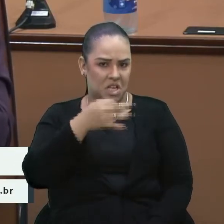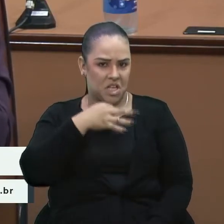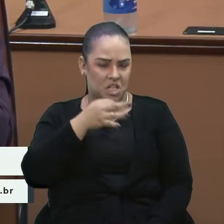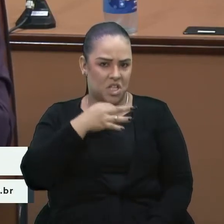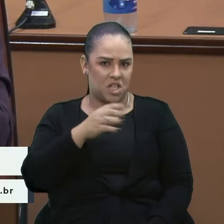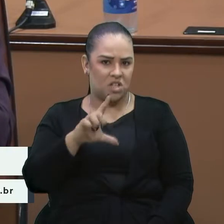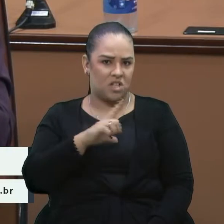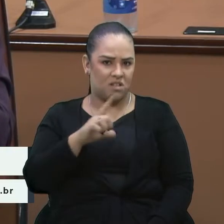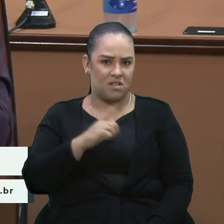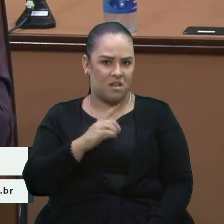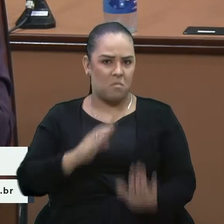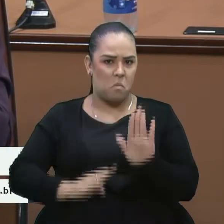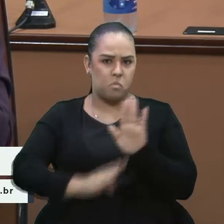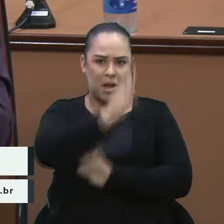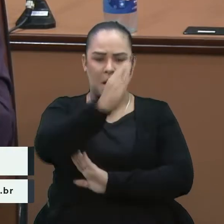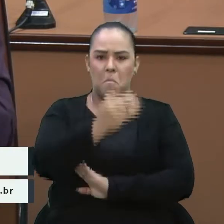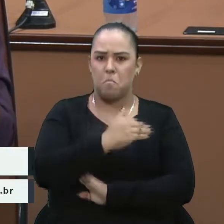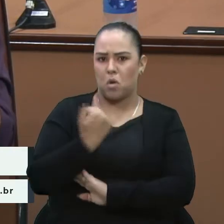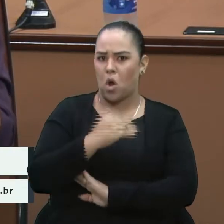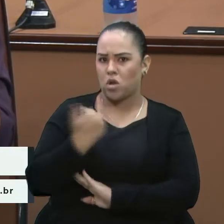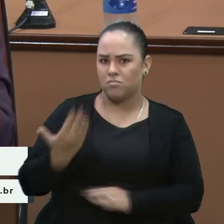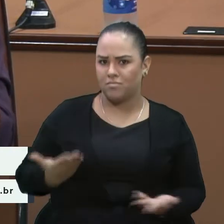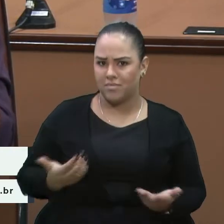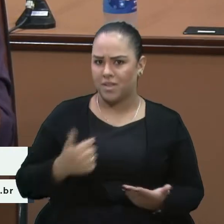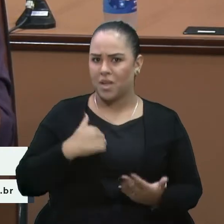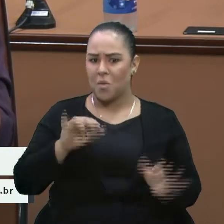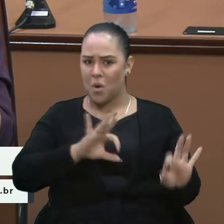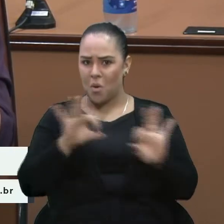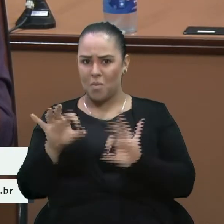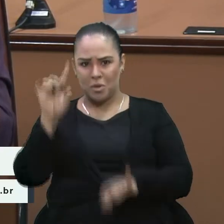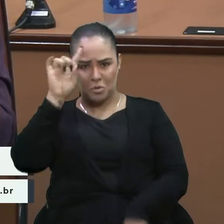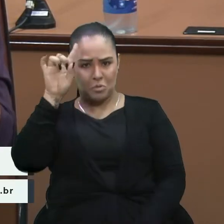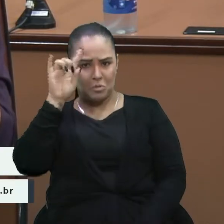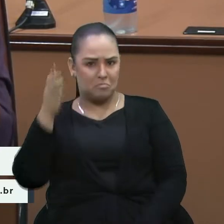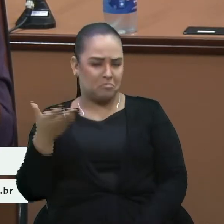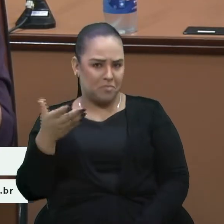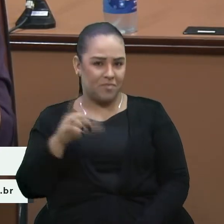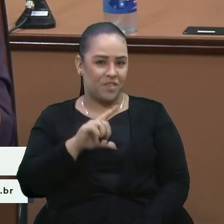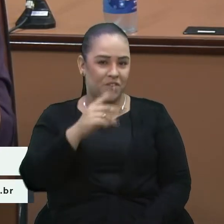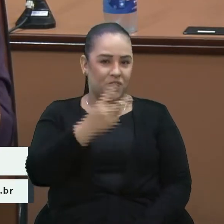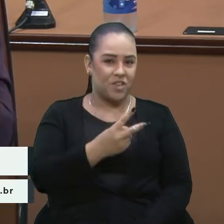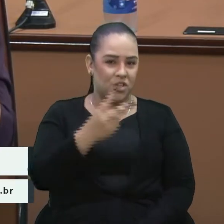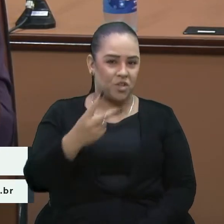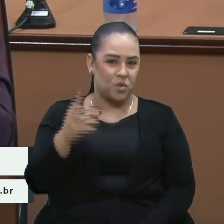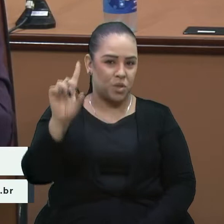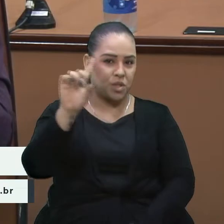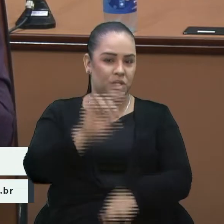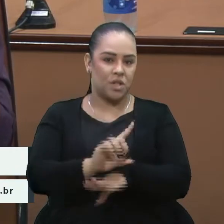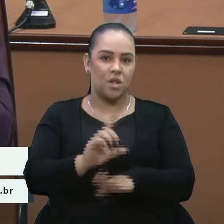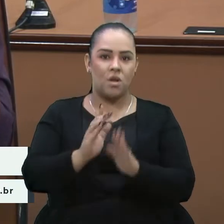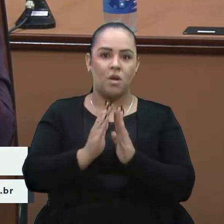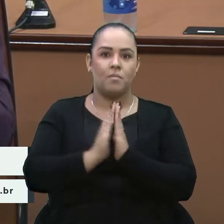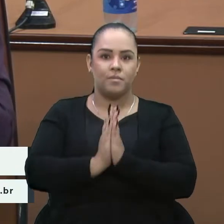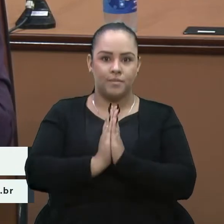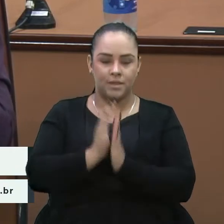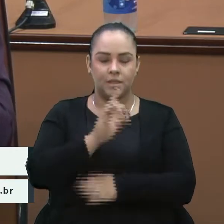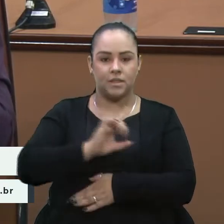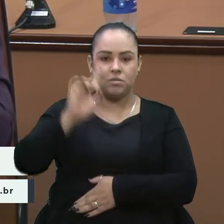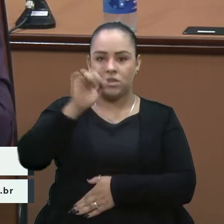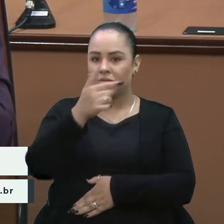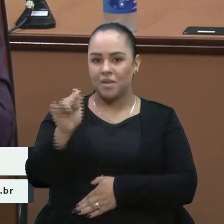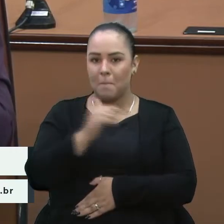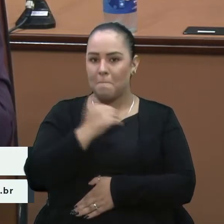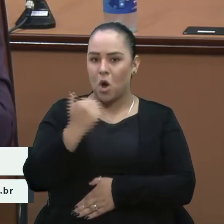de recorde em número de mortes. Me desculpe, mas eu acompanho todos os dias. Ficaram 22 dias, graças a Deus, sem nenhum único falecimento